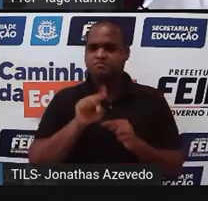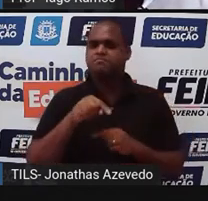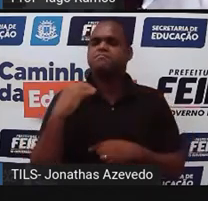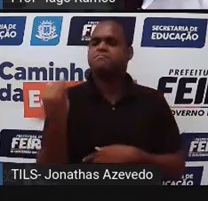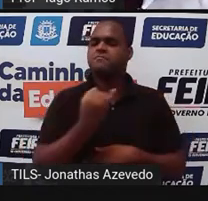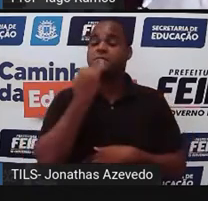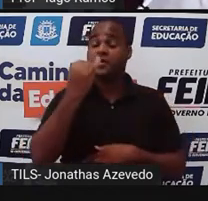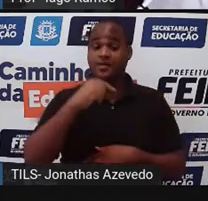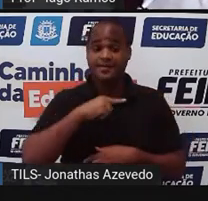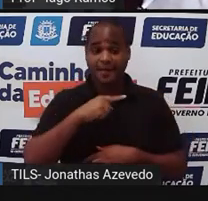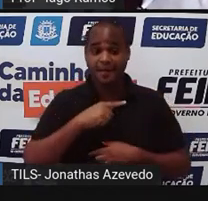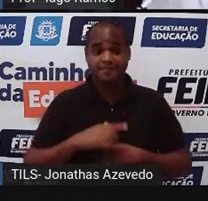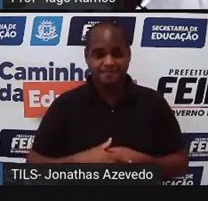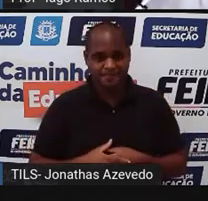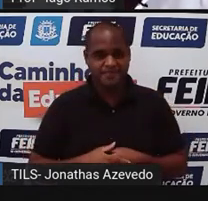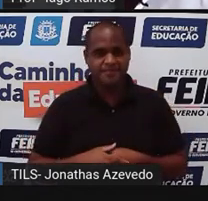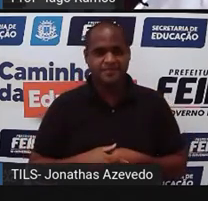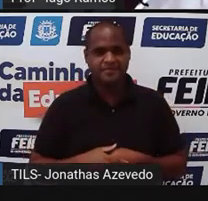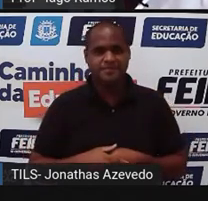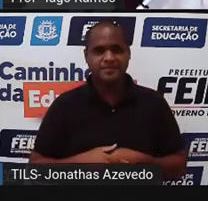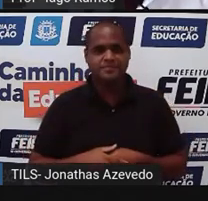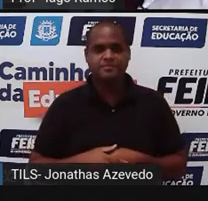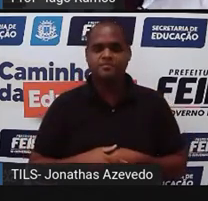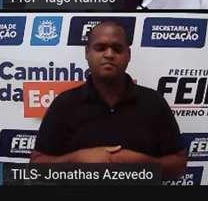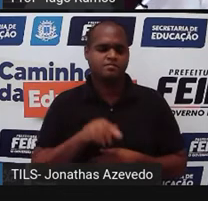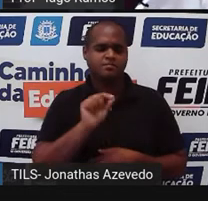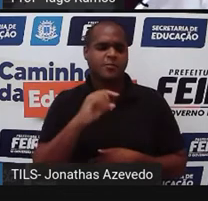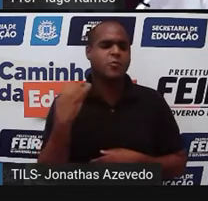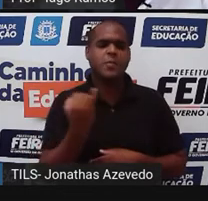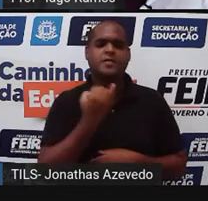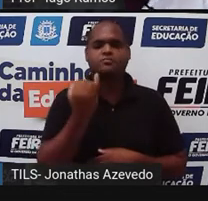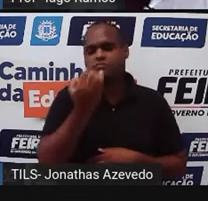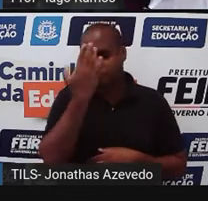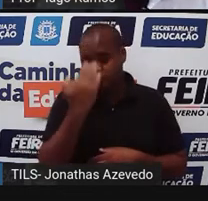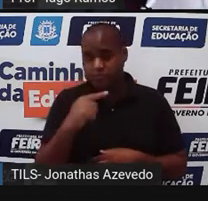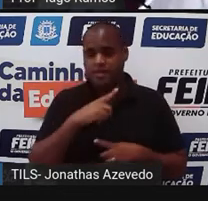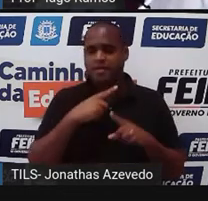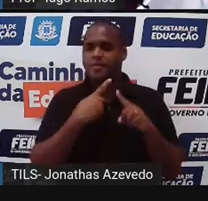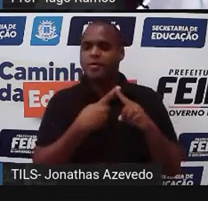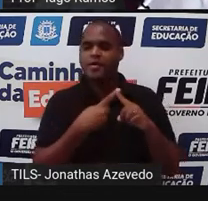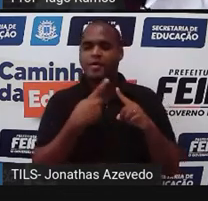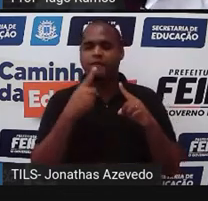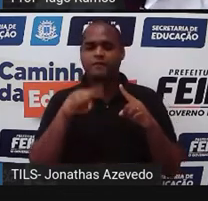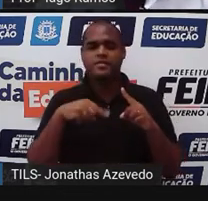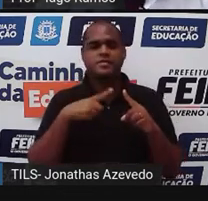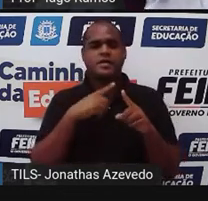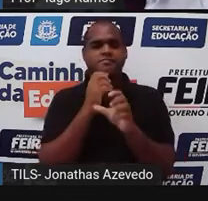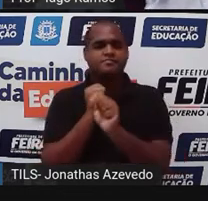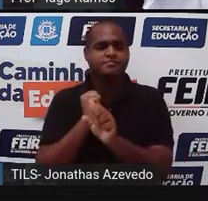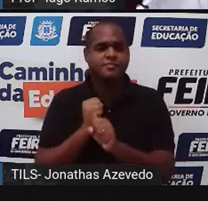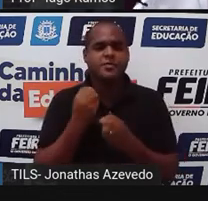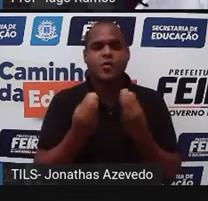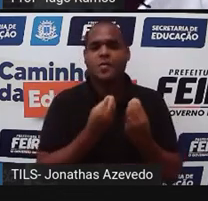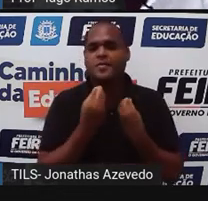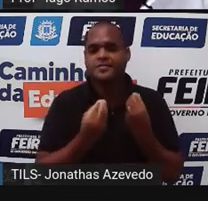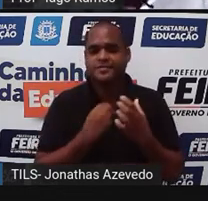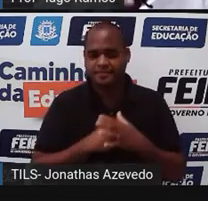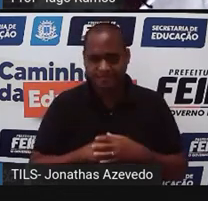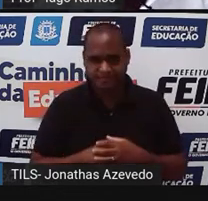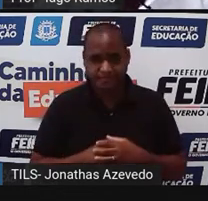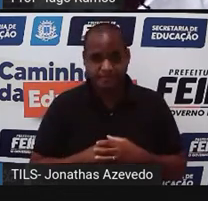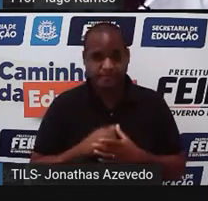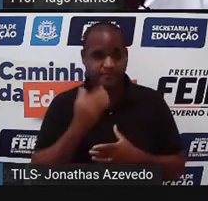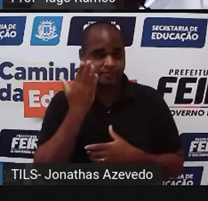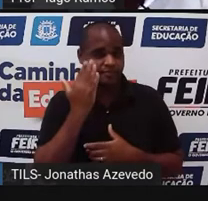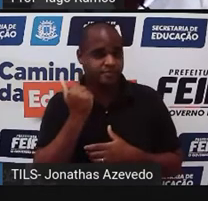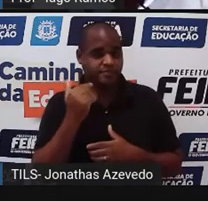detalhe tá O interessante é saber porque que você fica calcula dessa forma Por